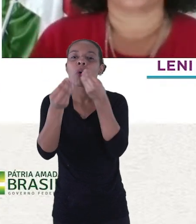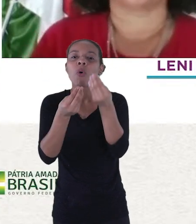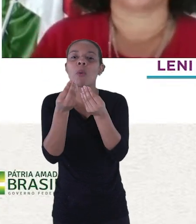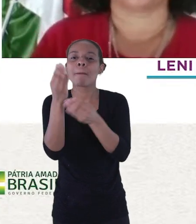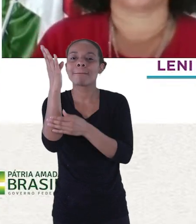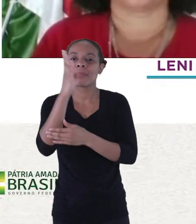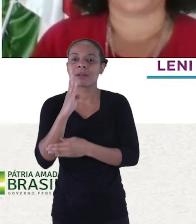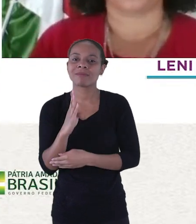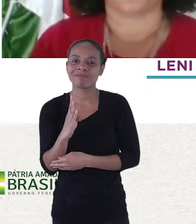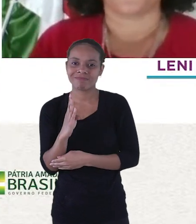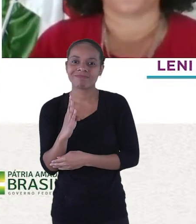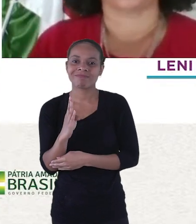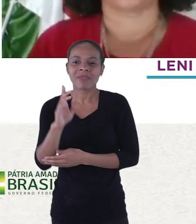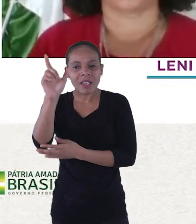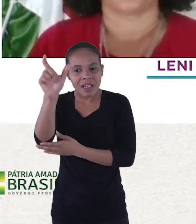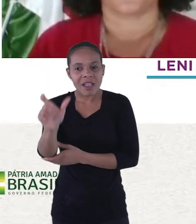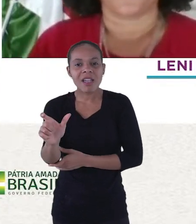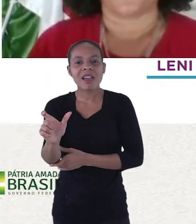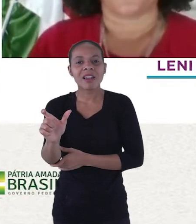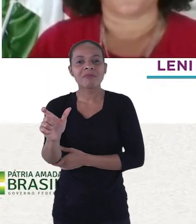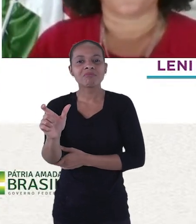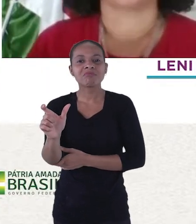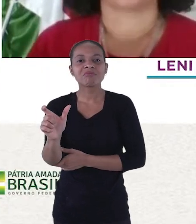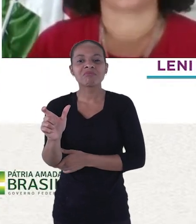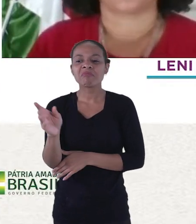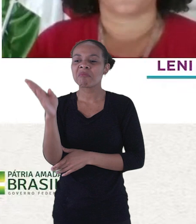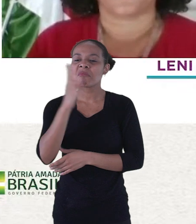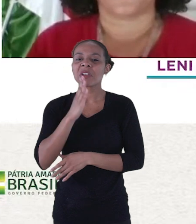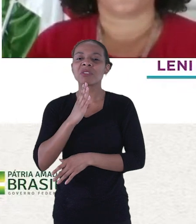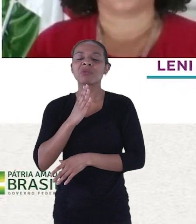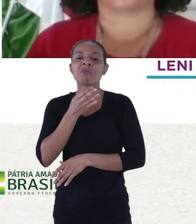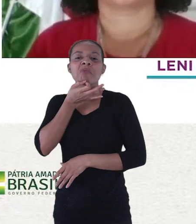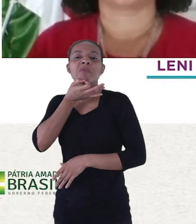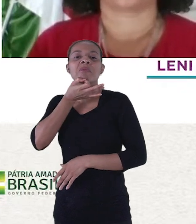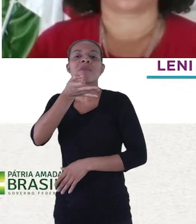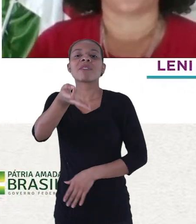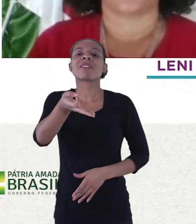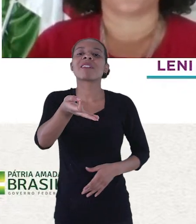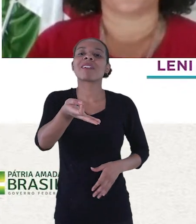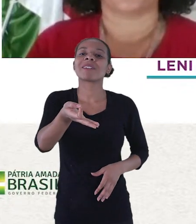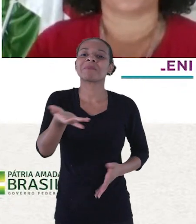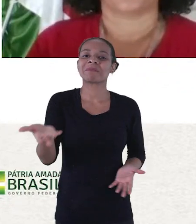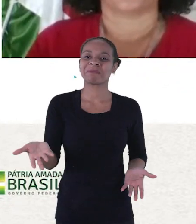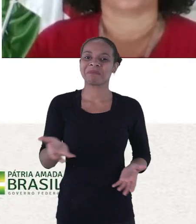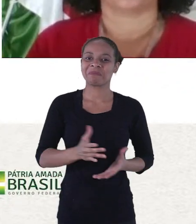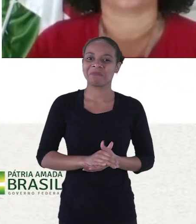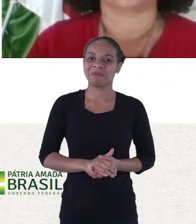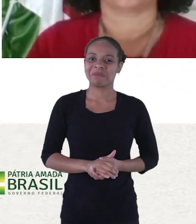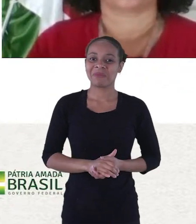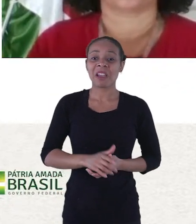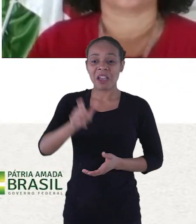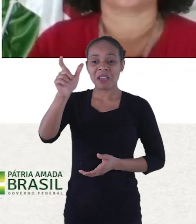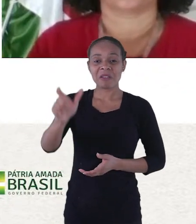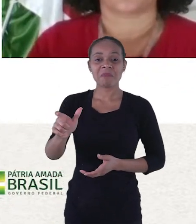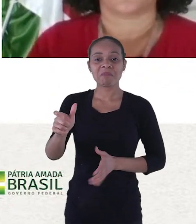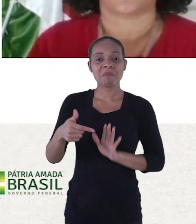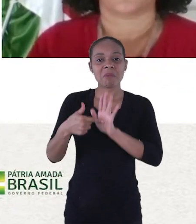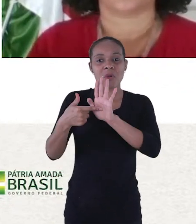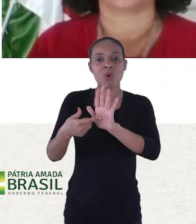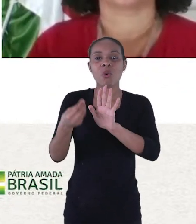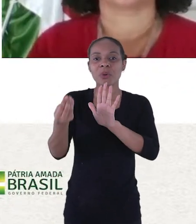para dar esse recado, né? E aí dizer, no lugar da mulher, a